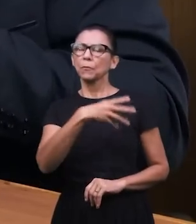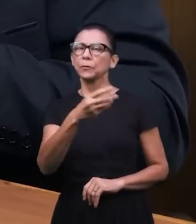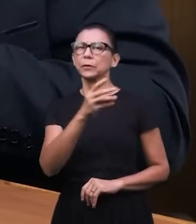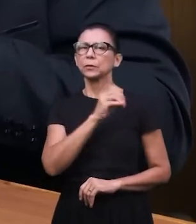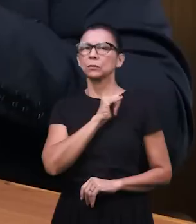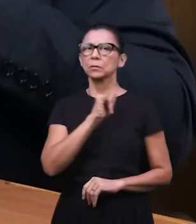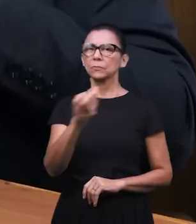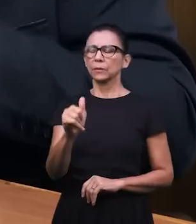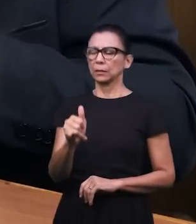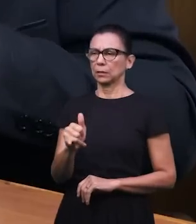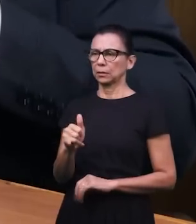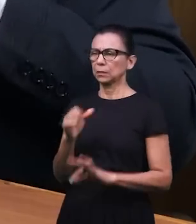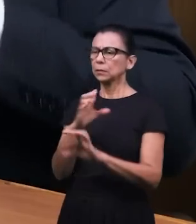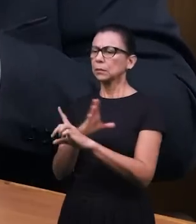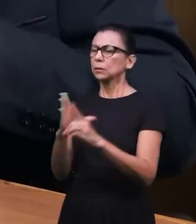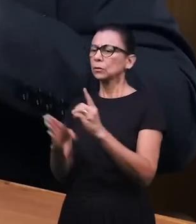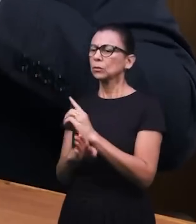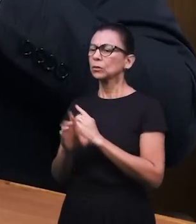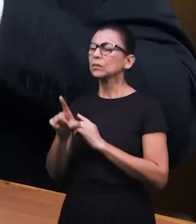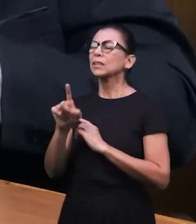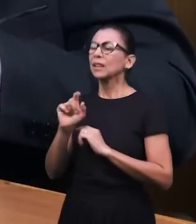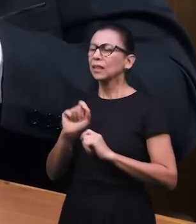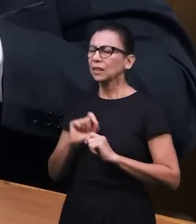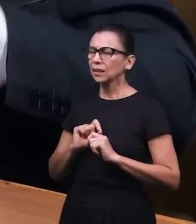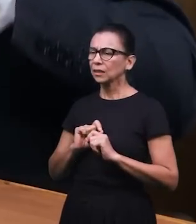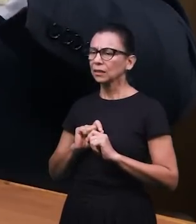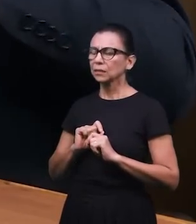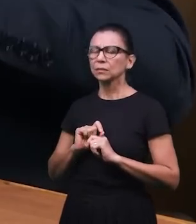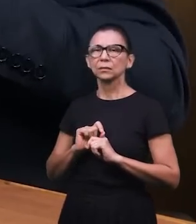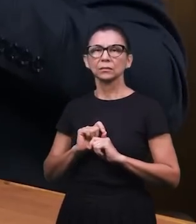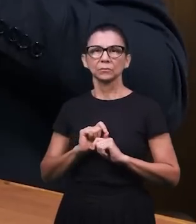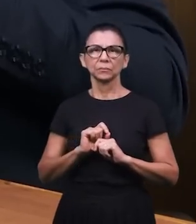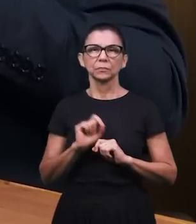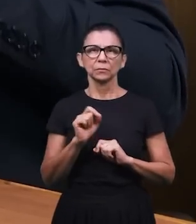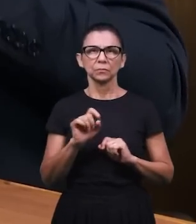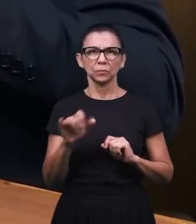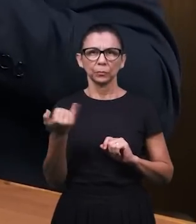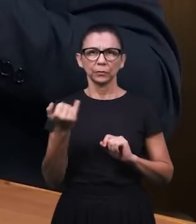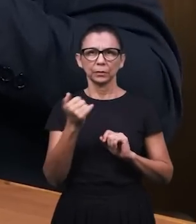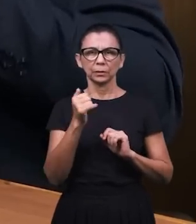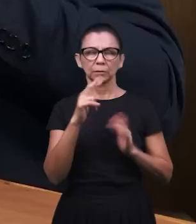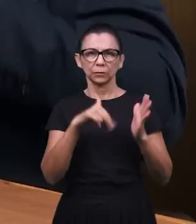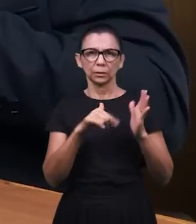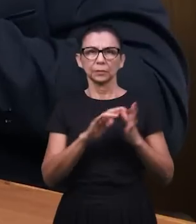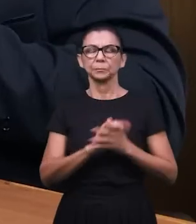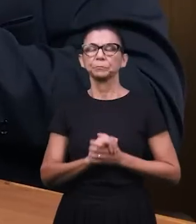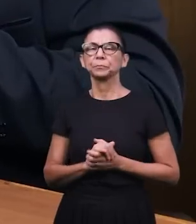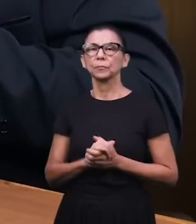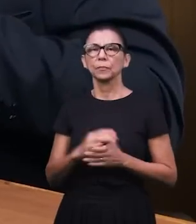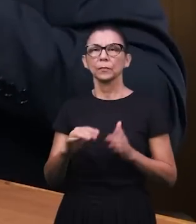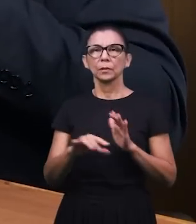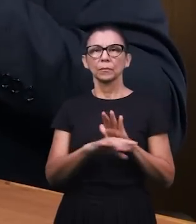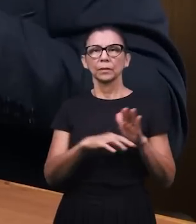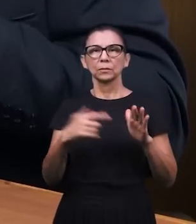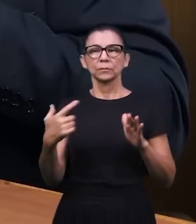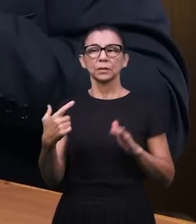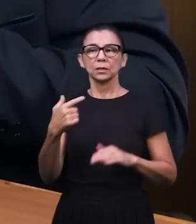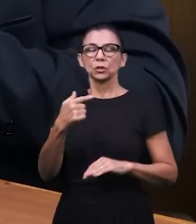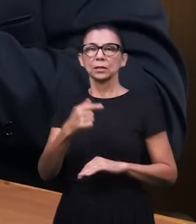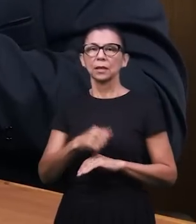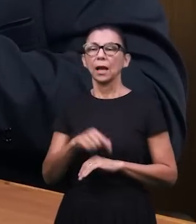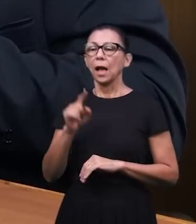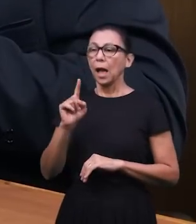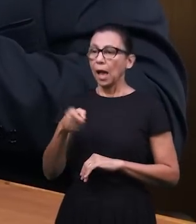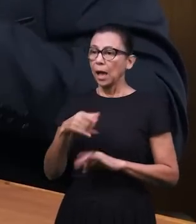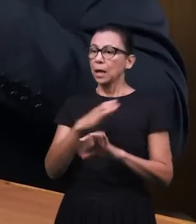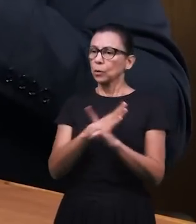vos disserem, que culto é esse vosso? Eu vou aproveitar, vou ler o verso 27. Então direis: Este é o